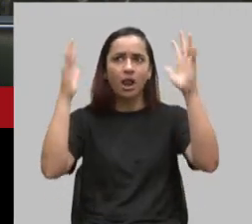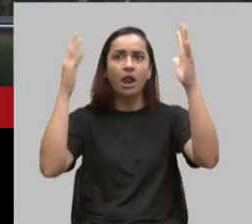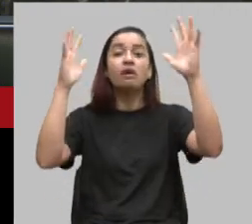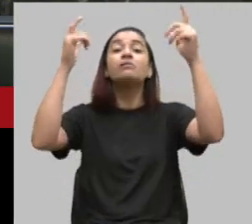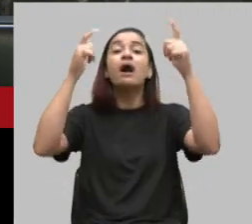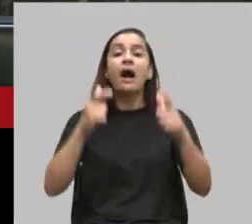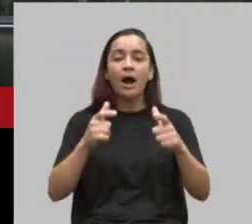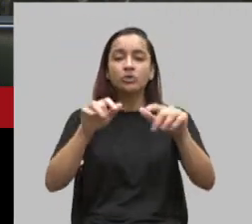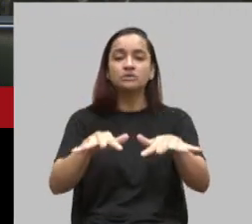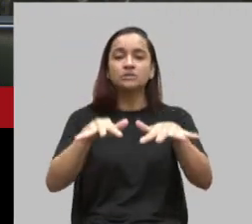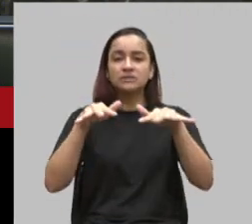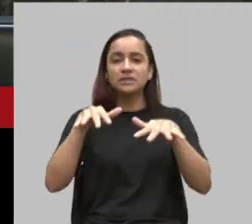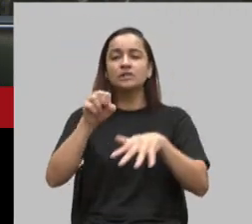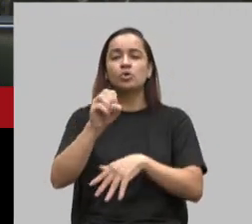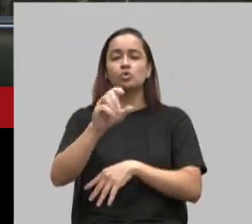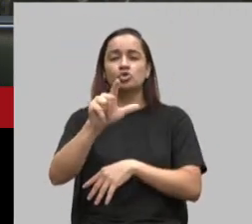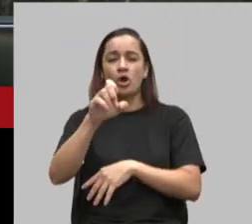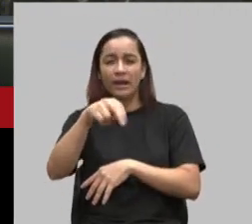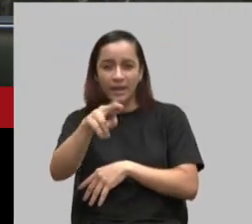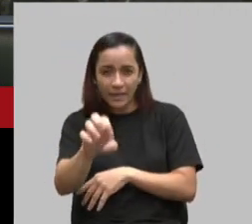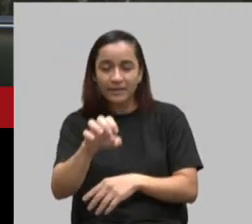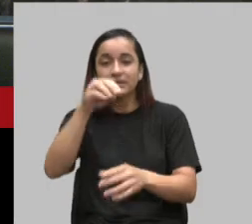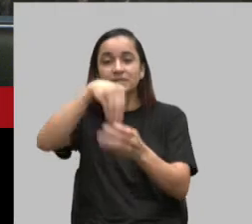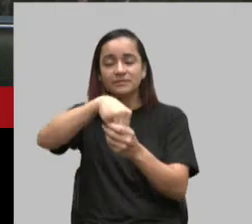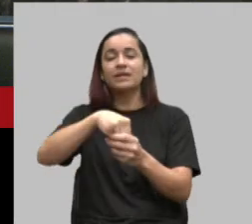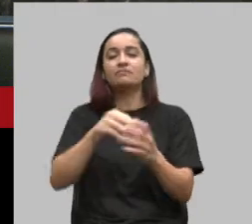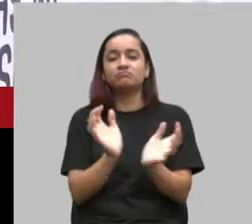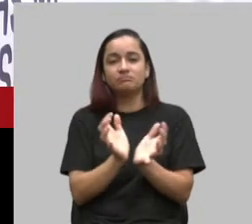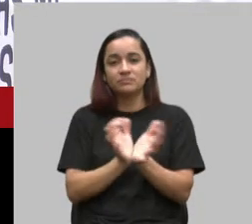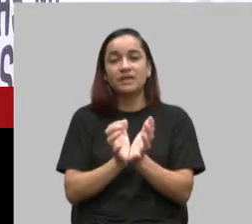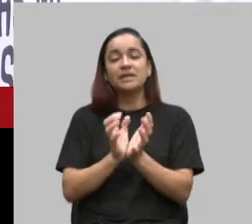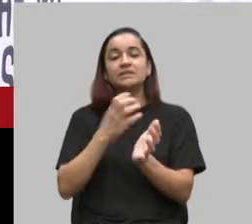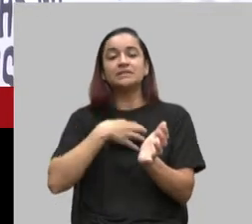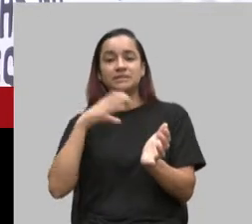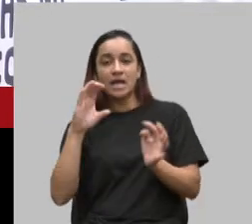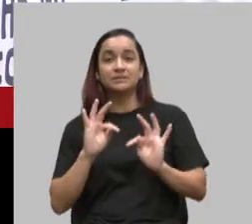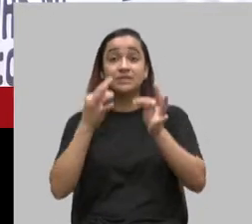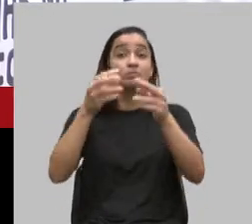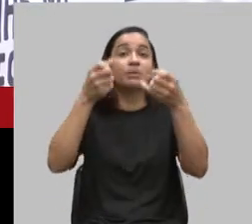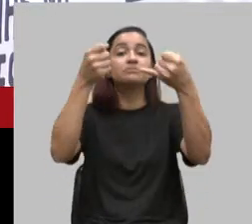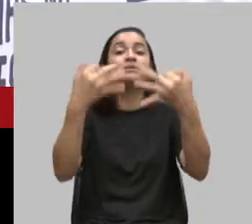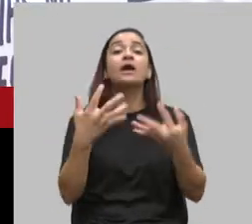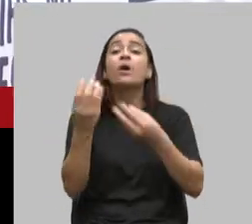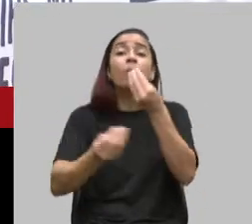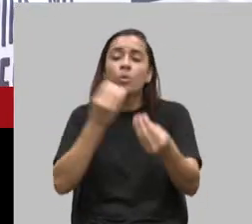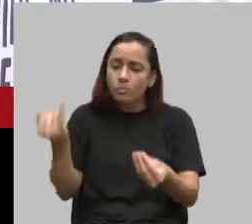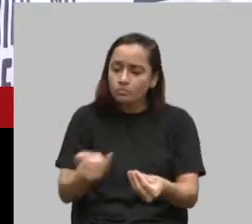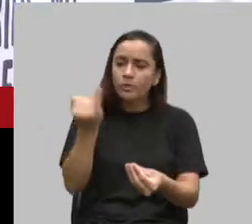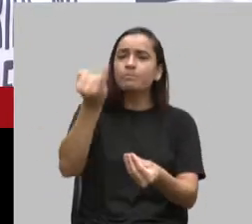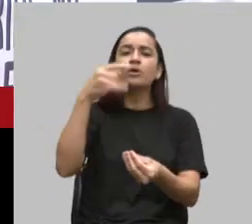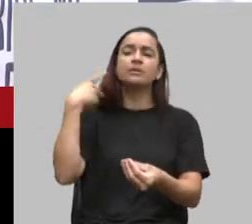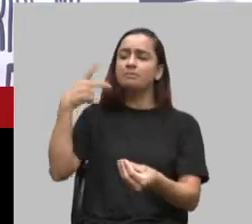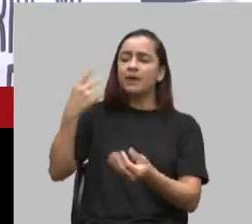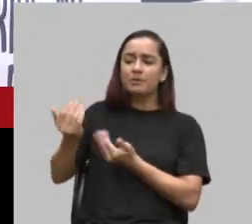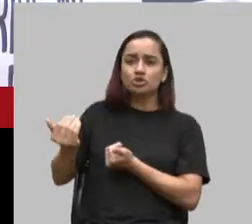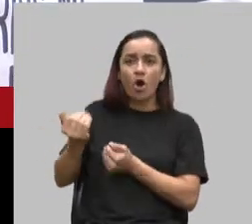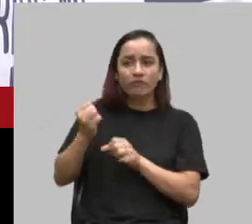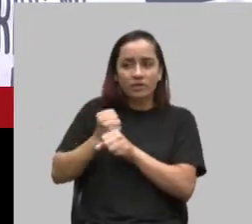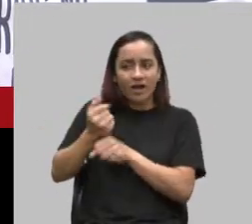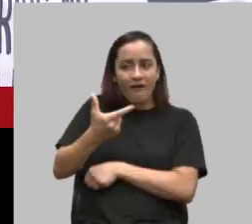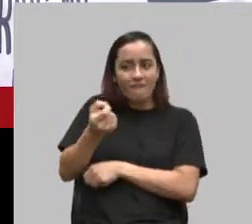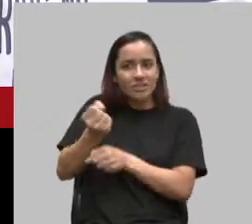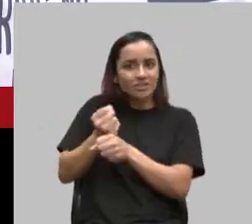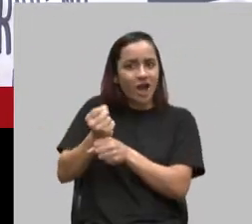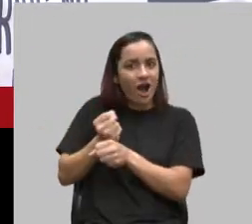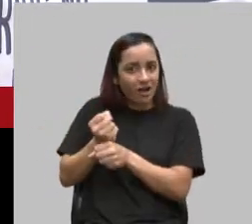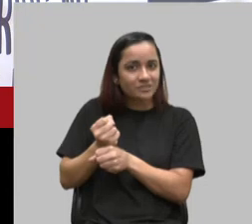educação ciência e tecnologia para dizer da importância desse Parlamento jovem nos seus 20 anos então já deixa o